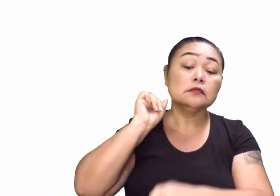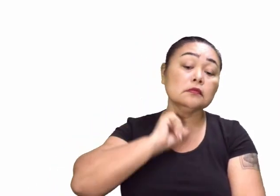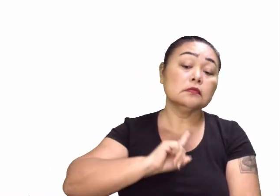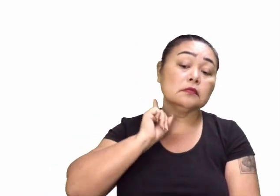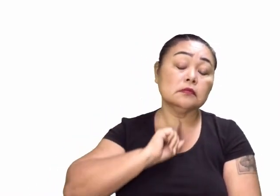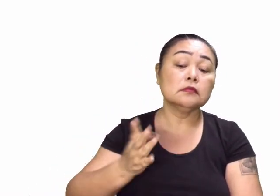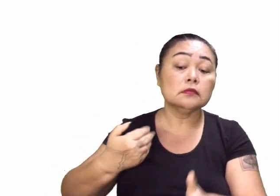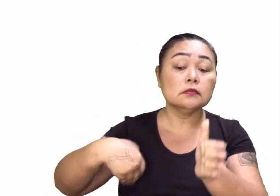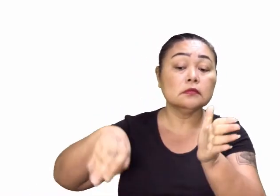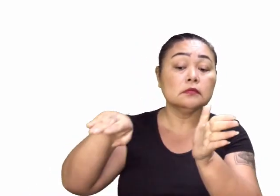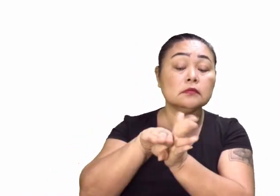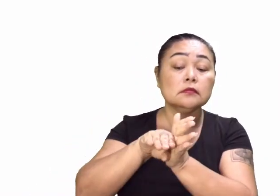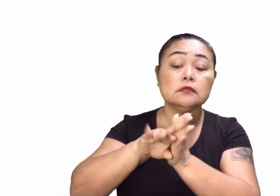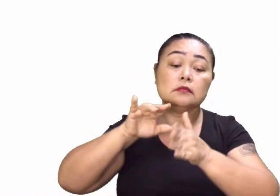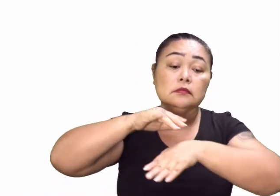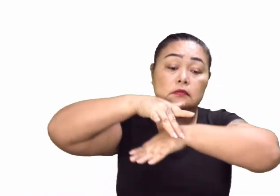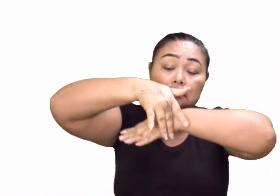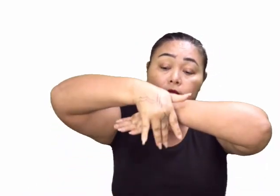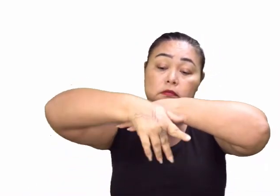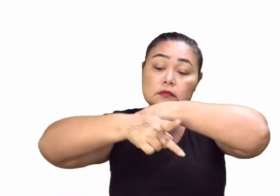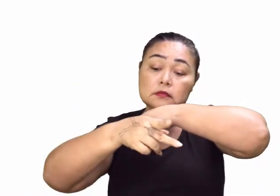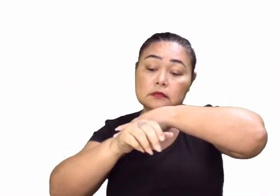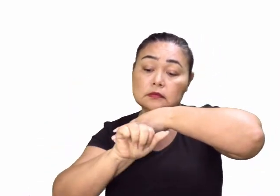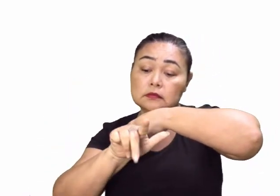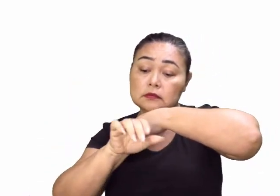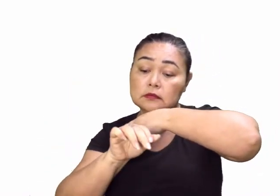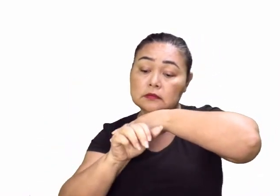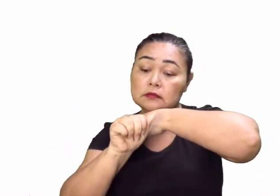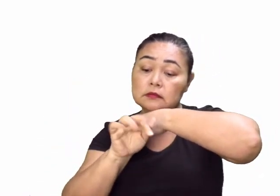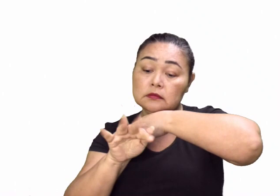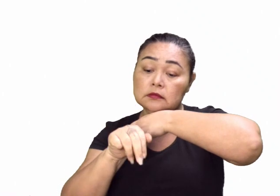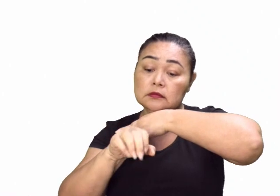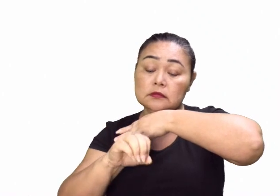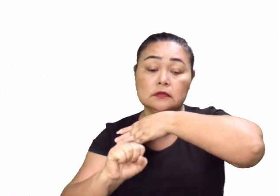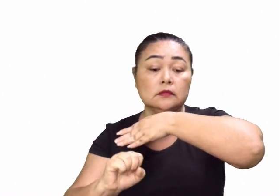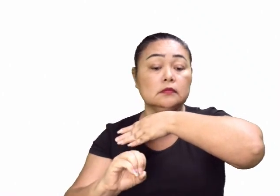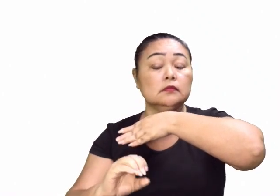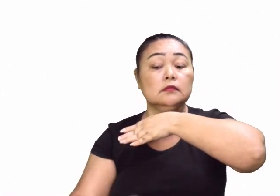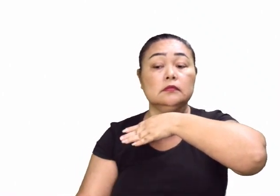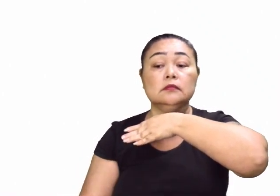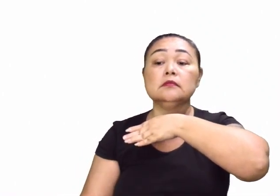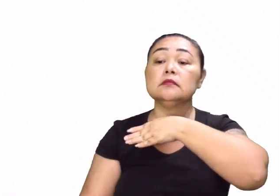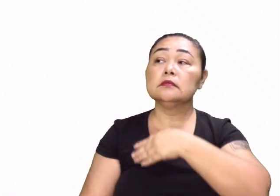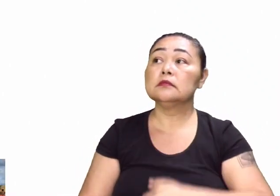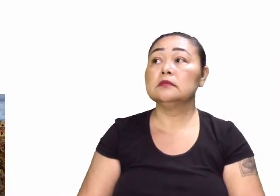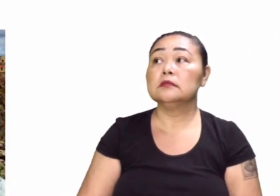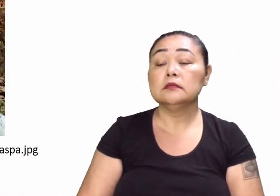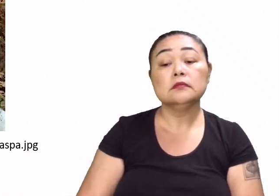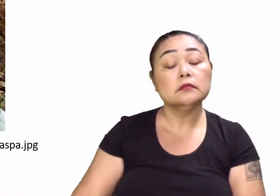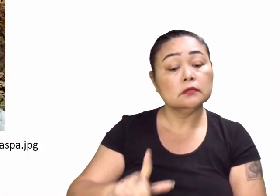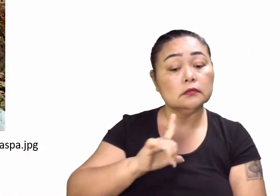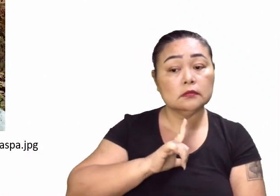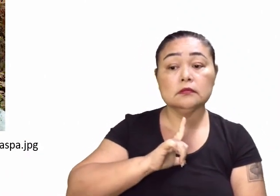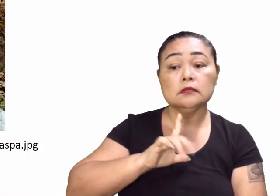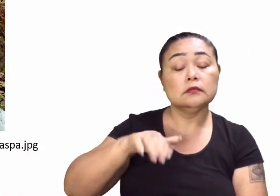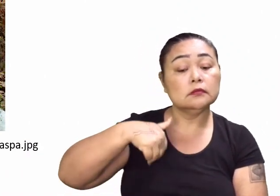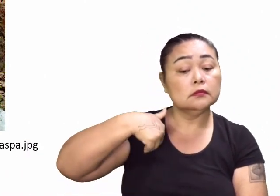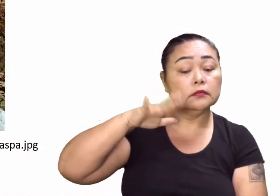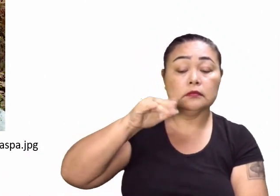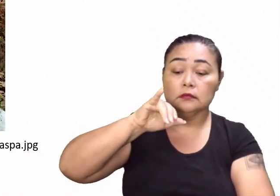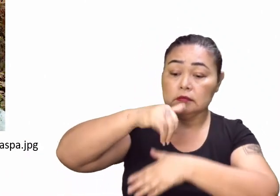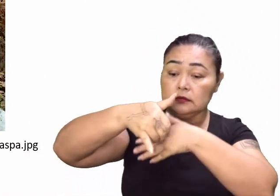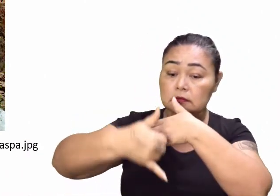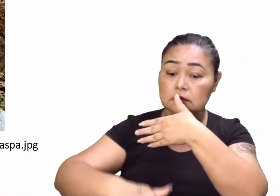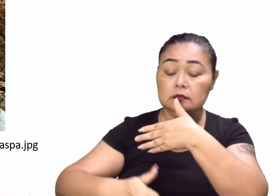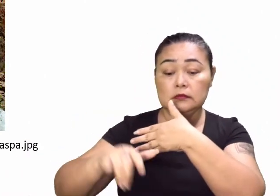Gerais, até a Cachoeira de Paulo Afonso. Exato. Então temos produções energéticas,